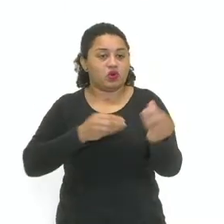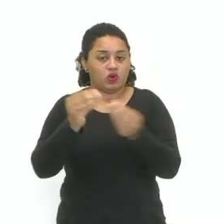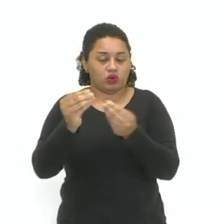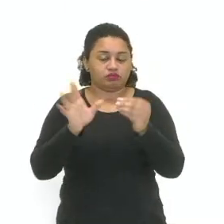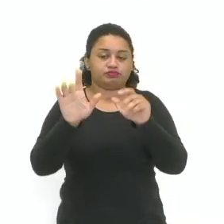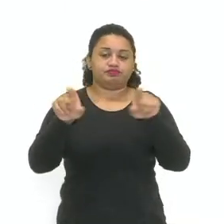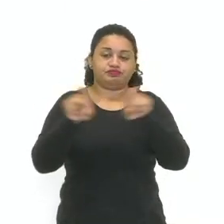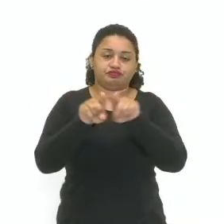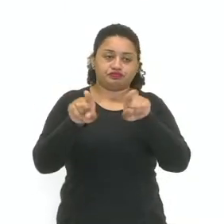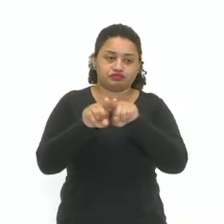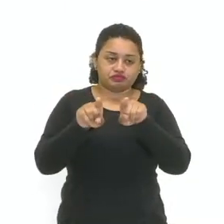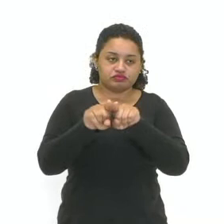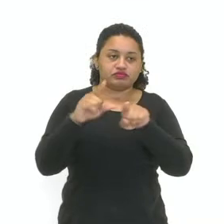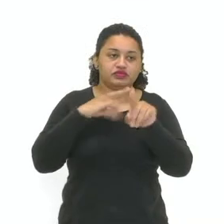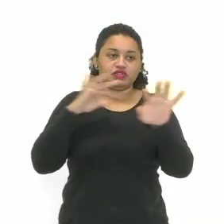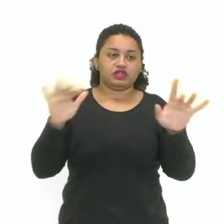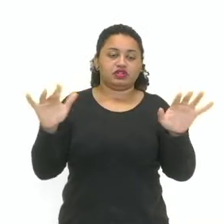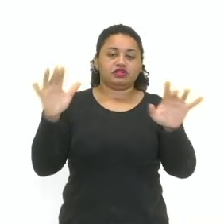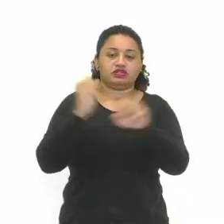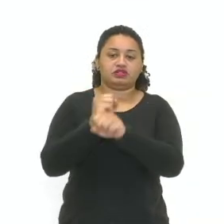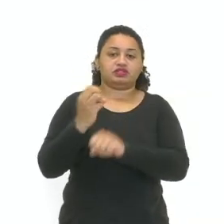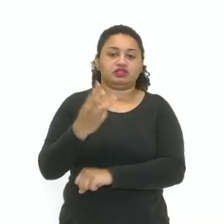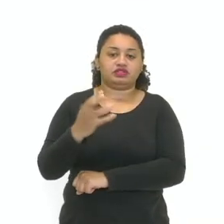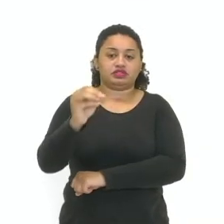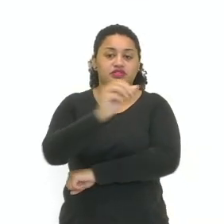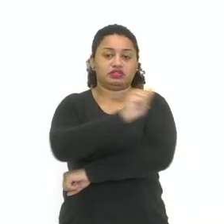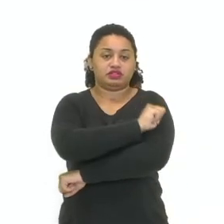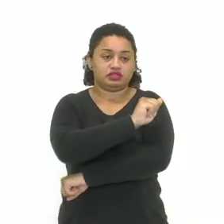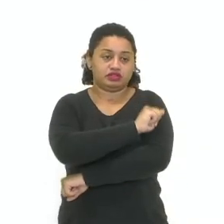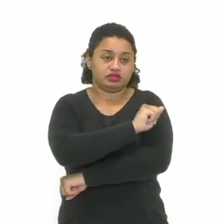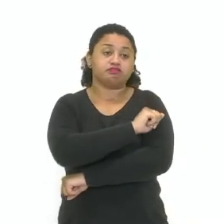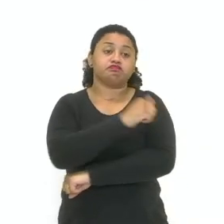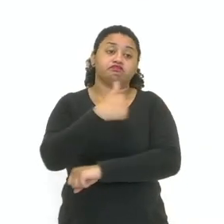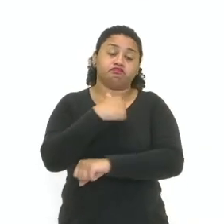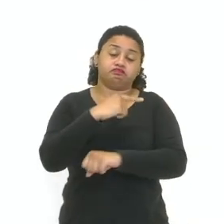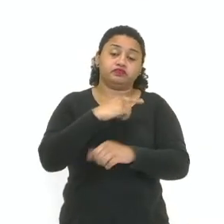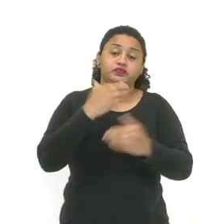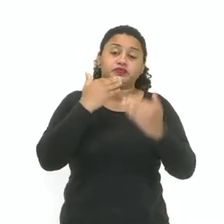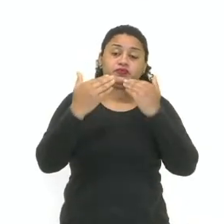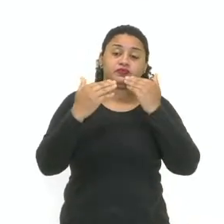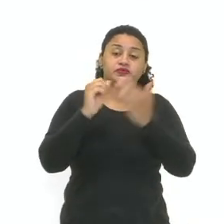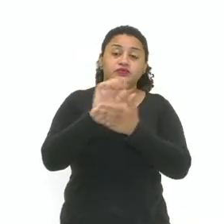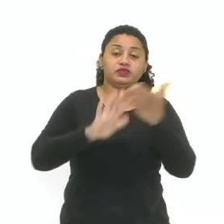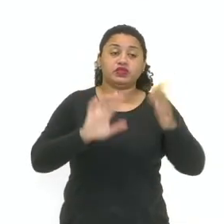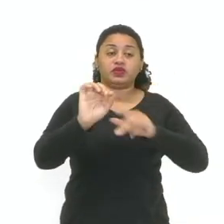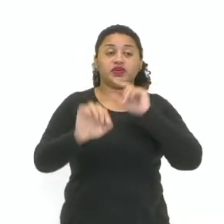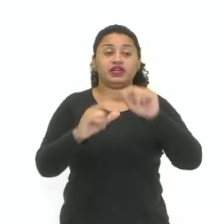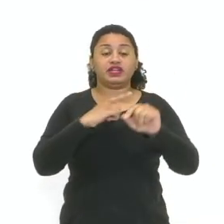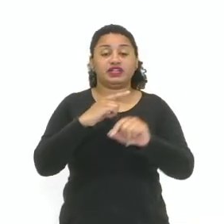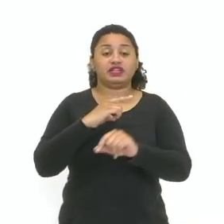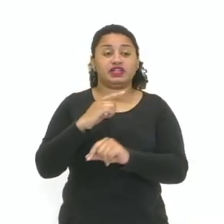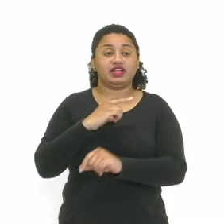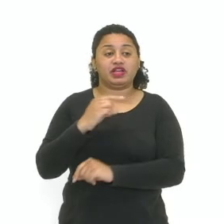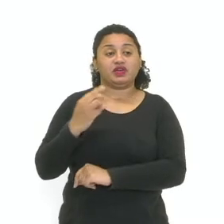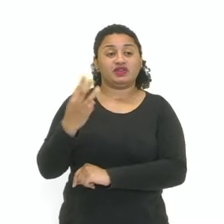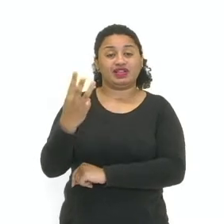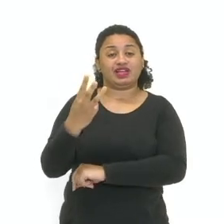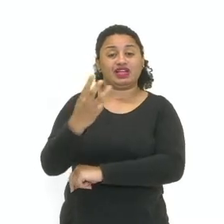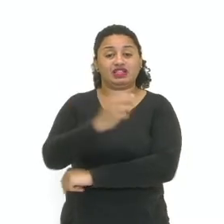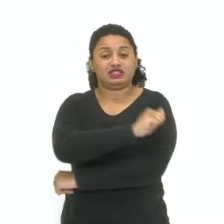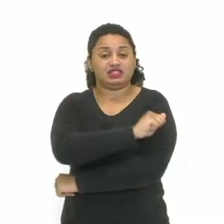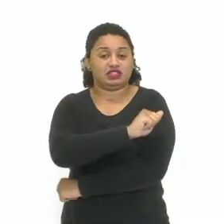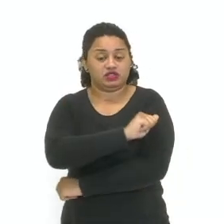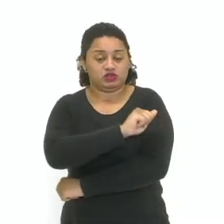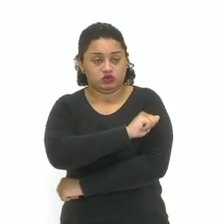Mesma coisa, eu tenho um total de 30 alunos e, de acordo com o meu enunciado, eu vou ter 3 alunos dentro